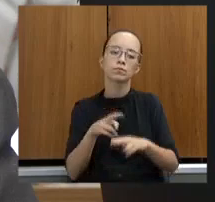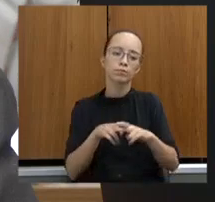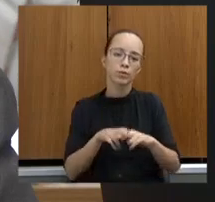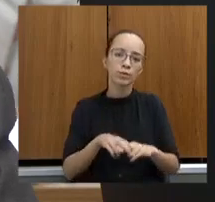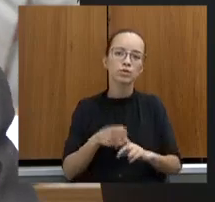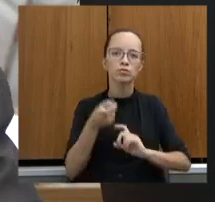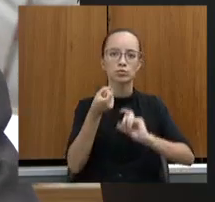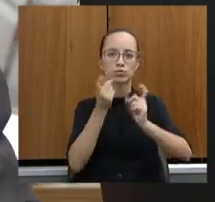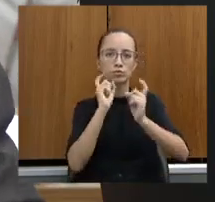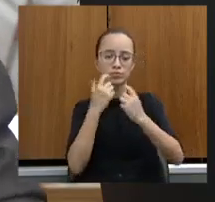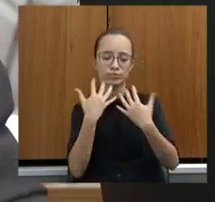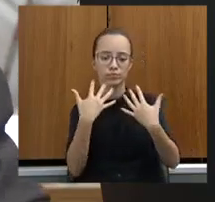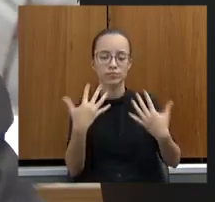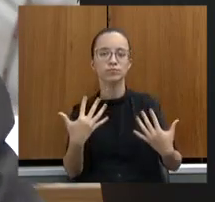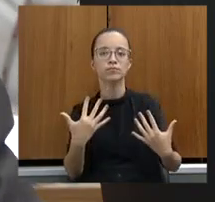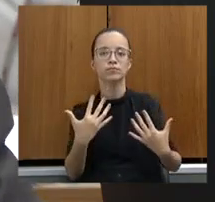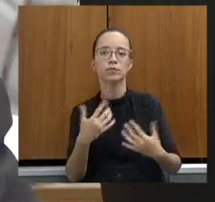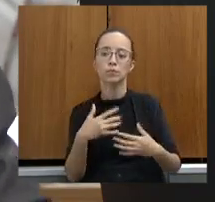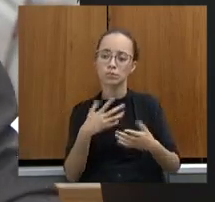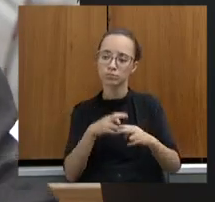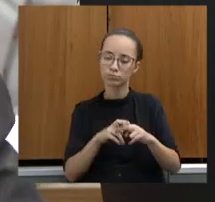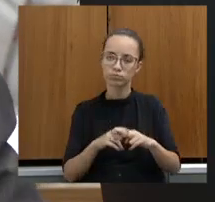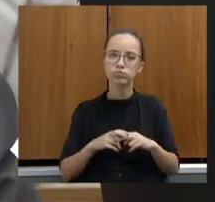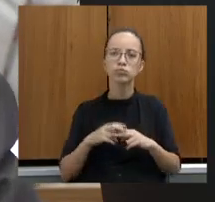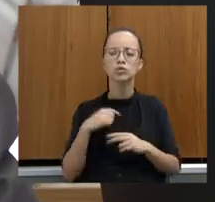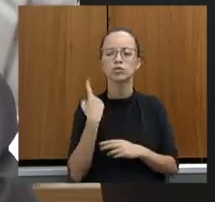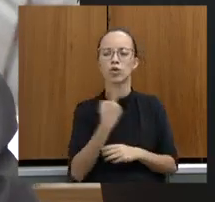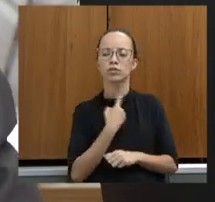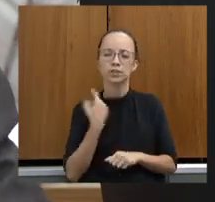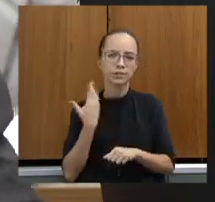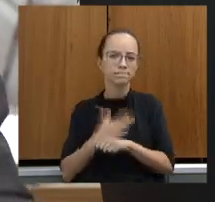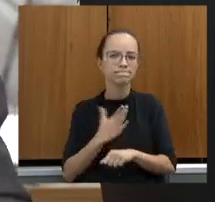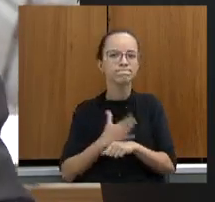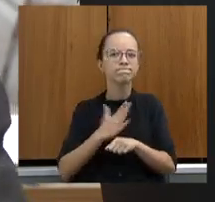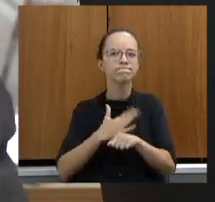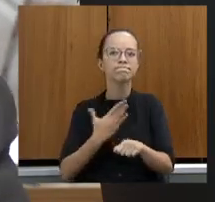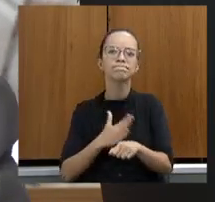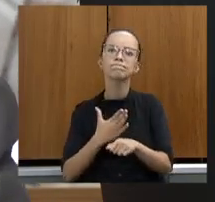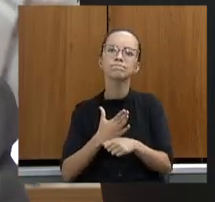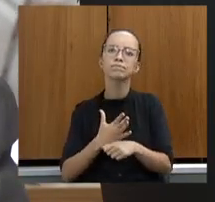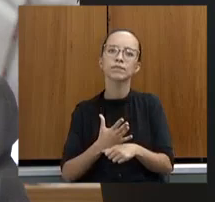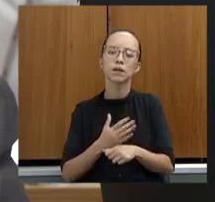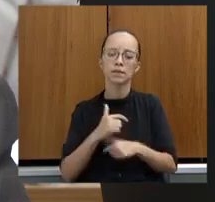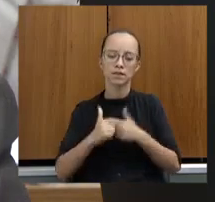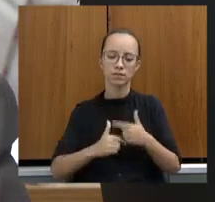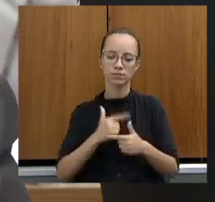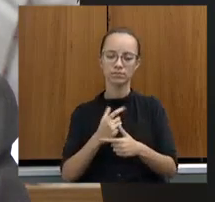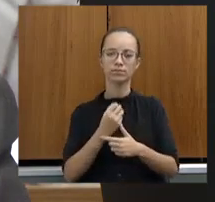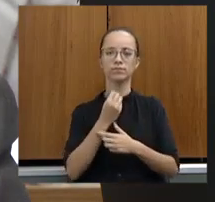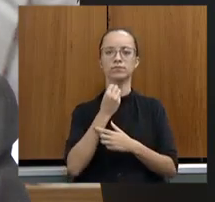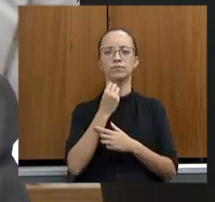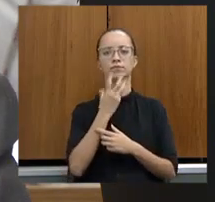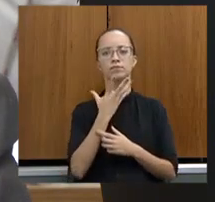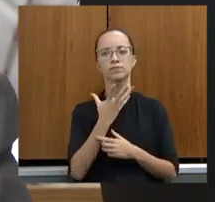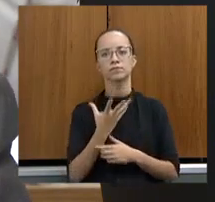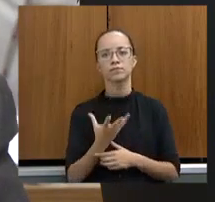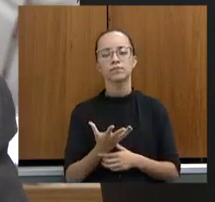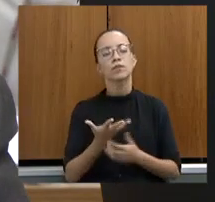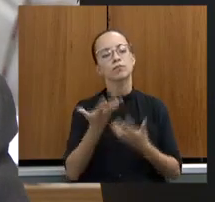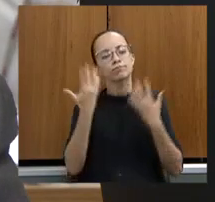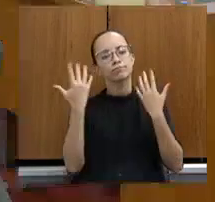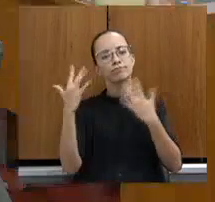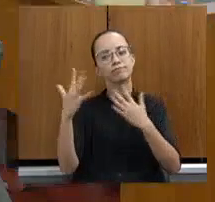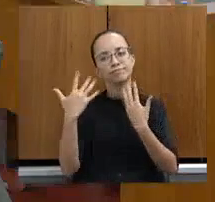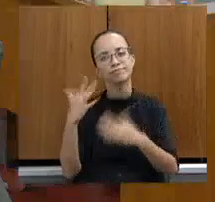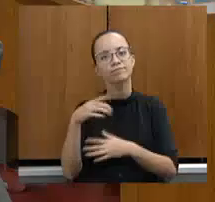pública por isso que nós nos lapidamos nos treinamos para poder fazer esse exercício né se eles Então parabéns